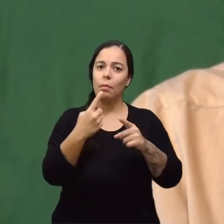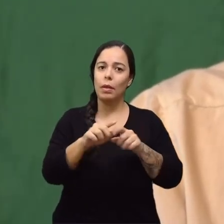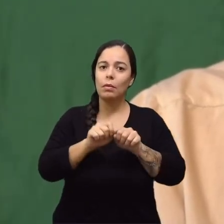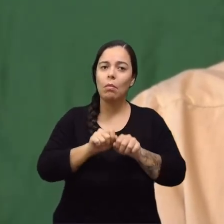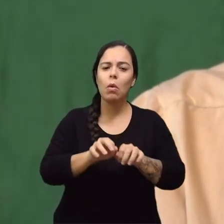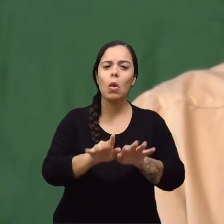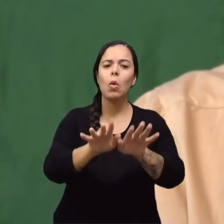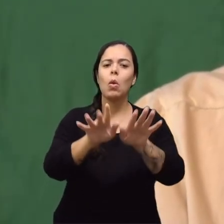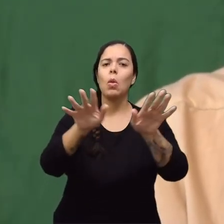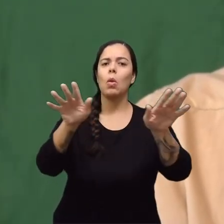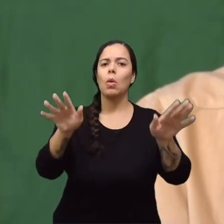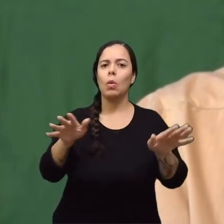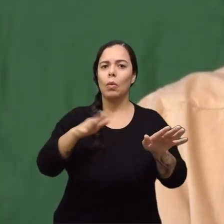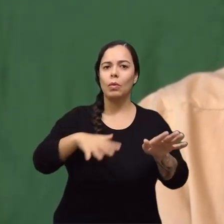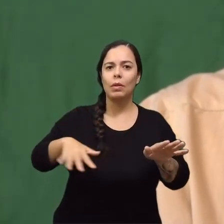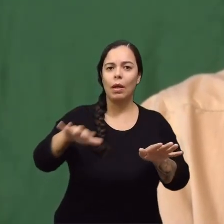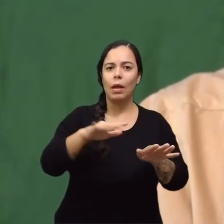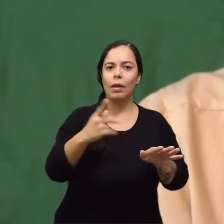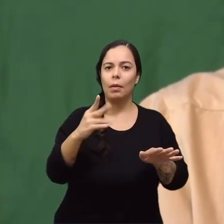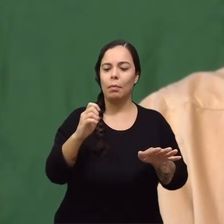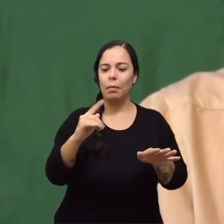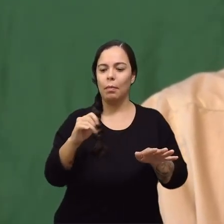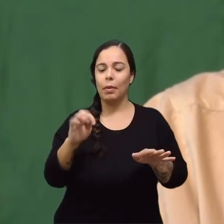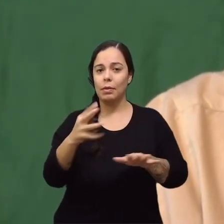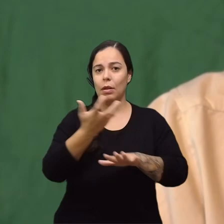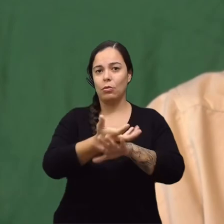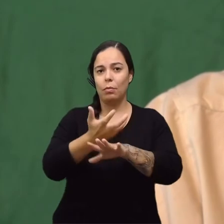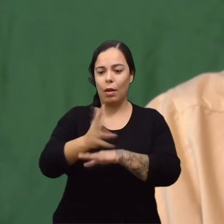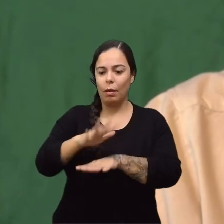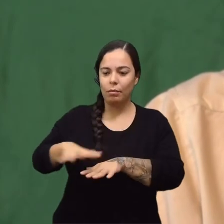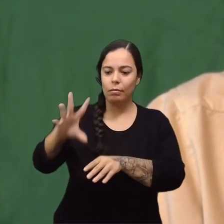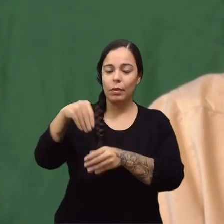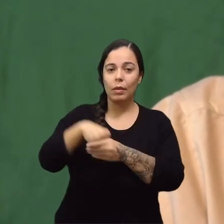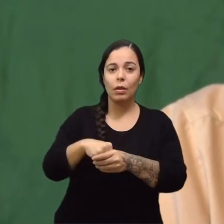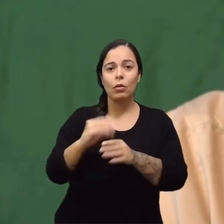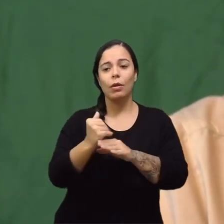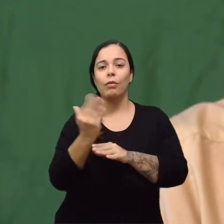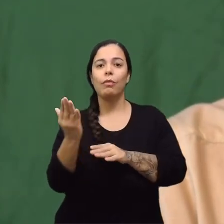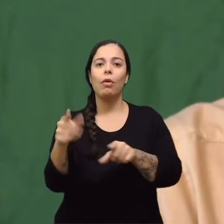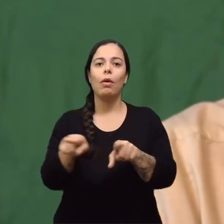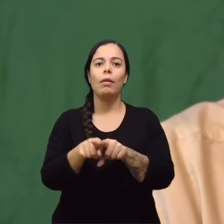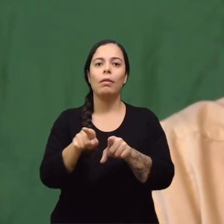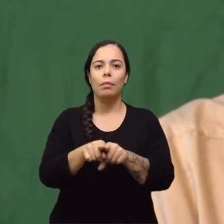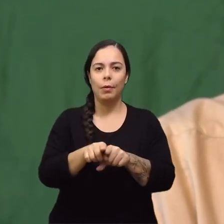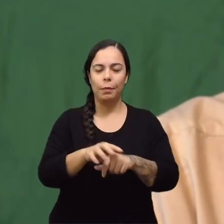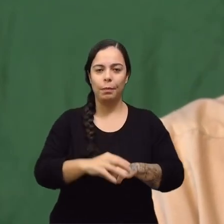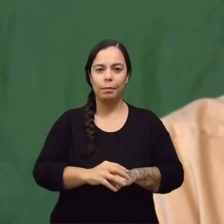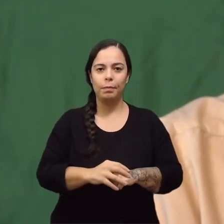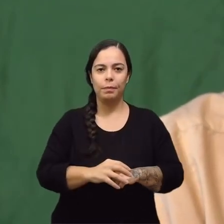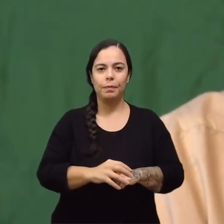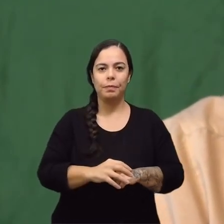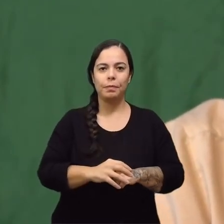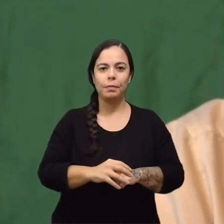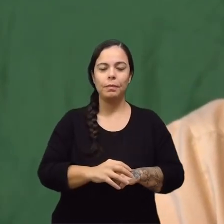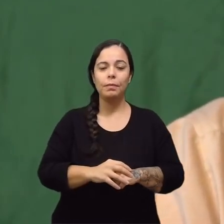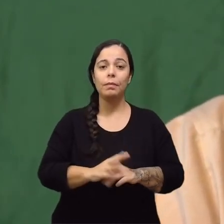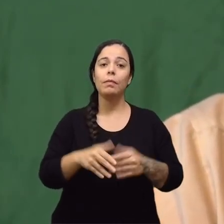Ele está disperso por uma parte do próprio PESET, dentro dos limites do parque, e uma parte fora, na zona de